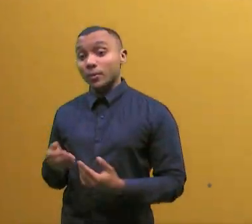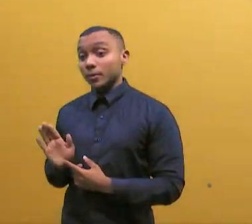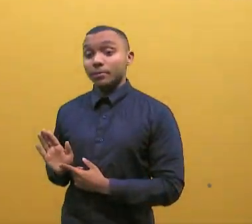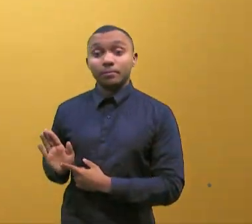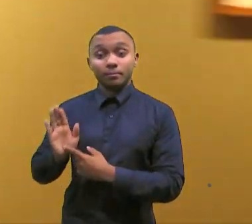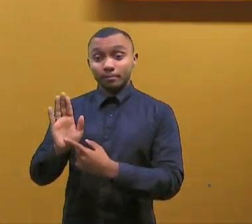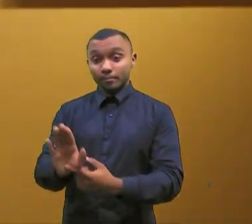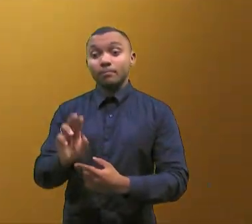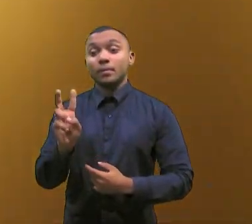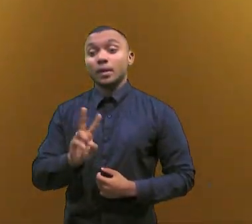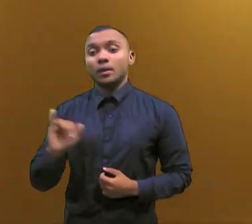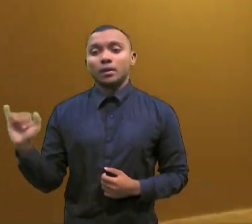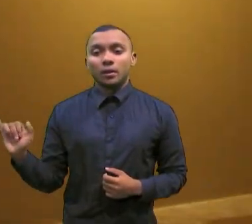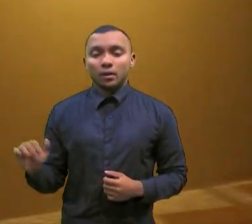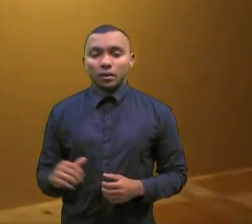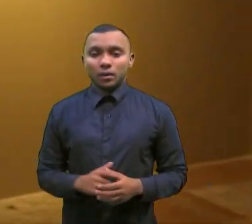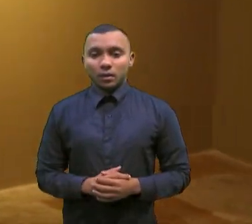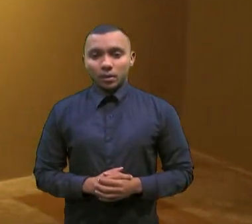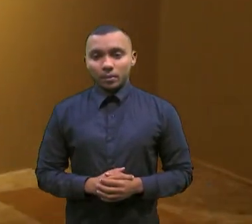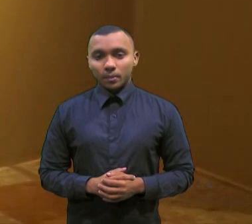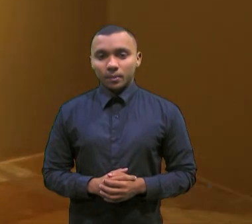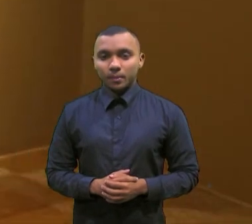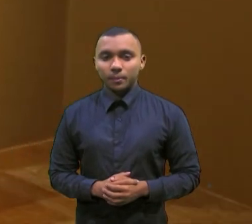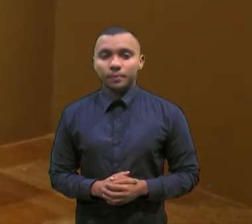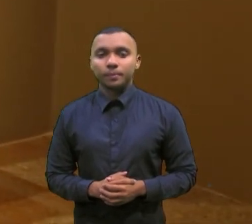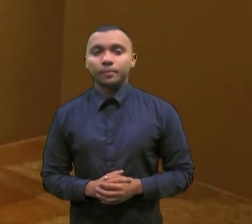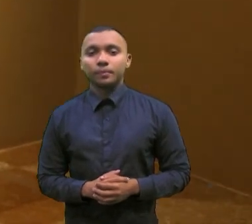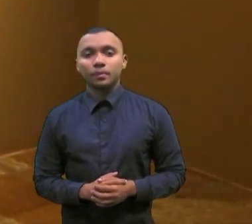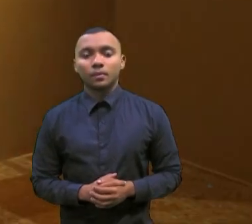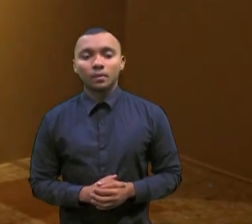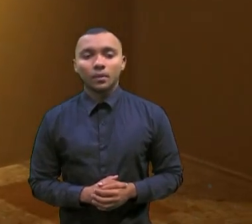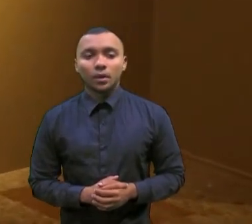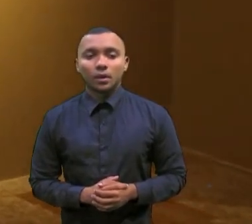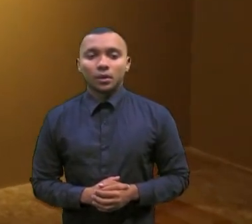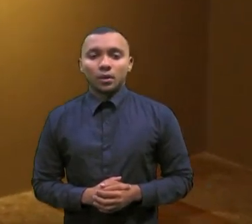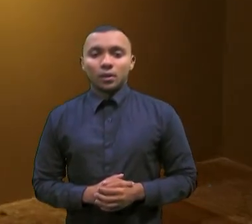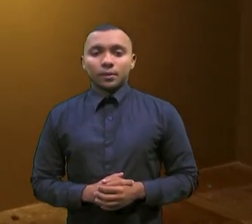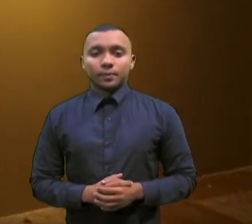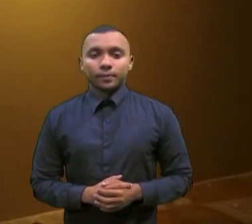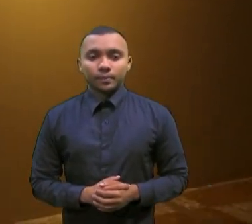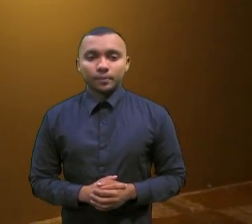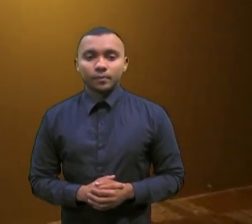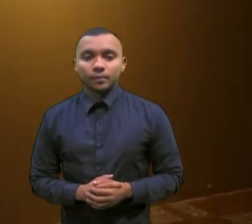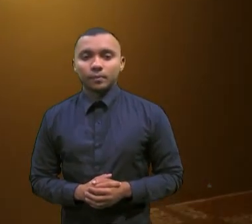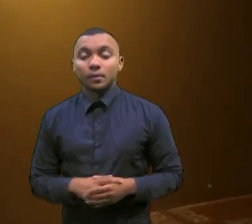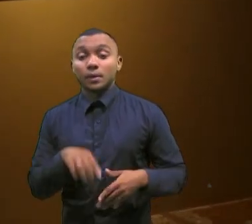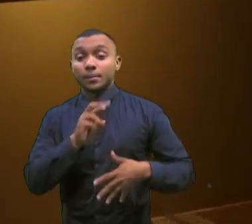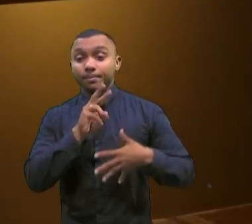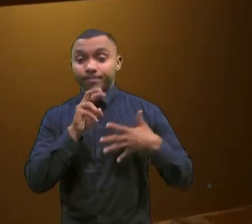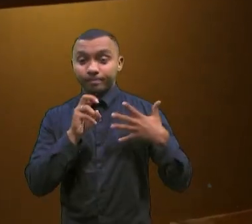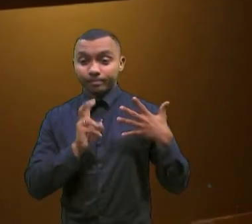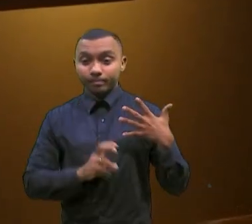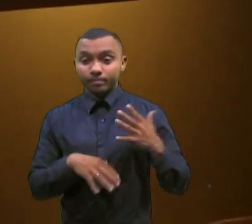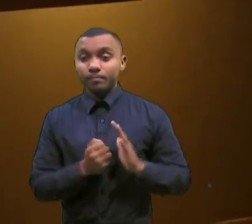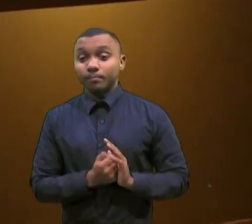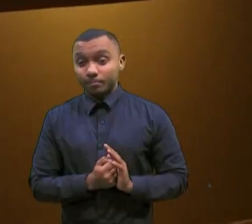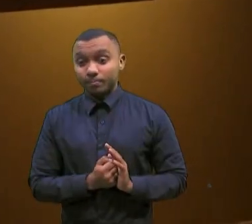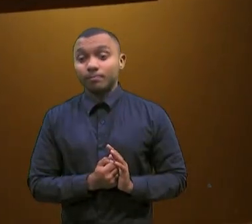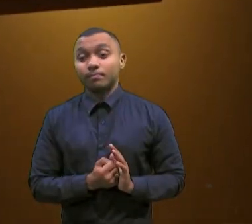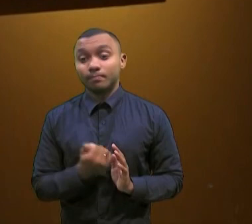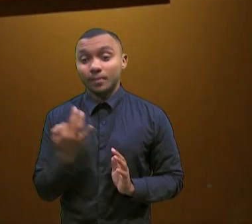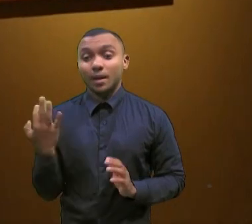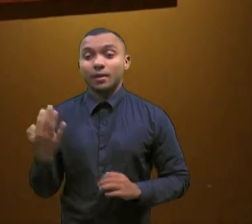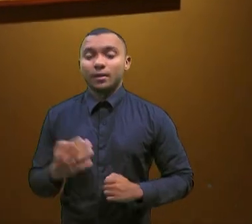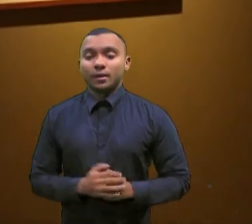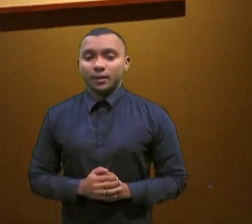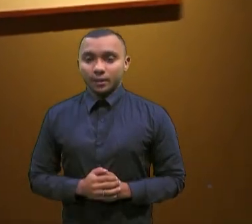vocês. Bom, essa Unifor Plástica, esse ano é dividida em vários temas. Eles Isso, têm um isso. conceito central, como eu já